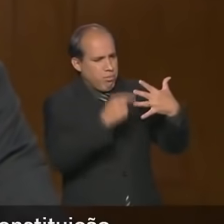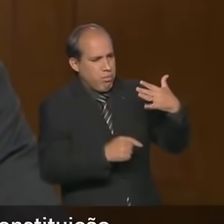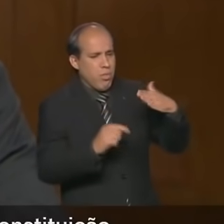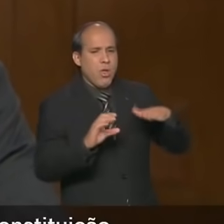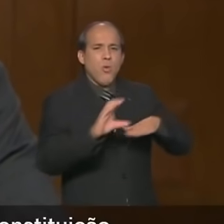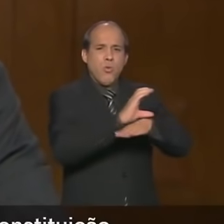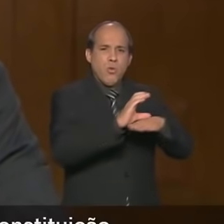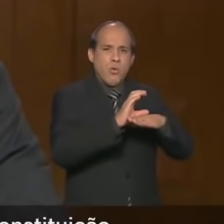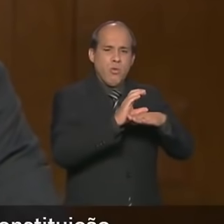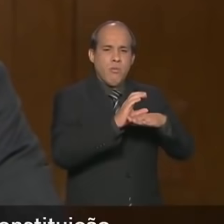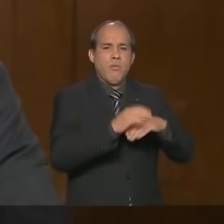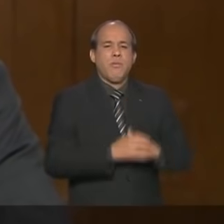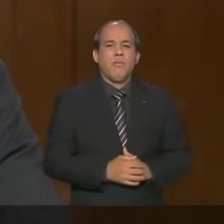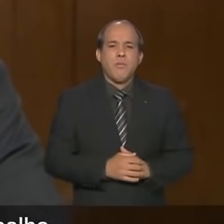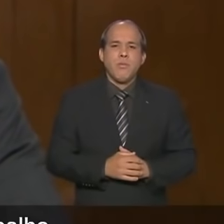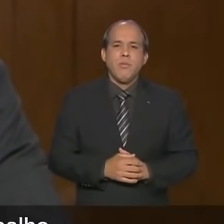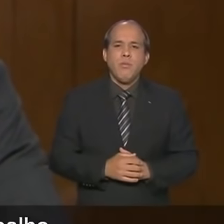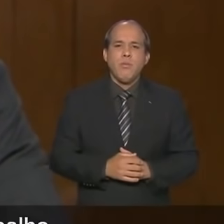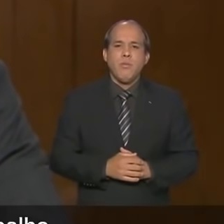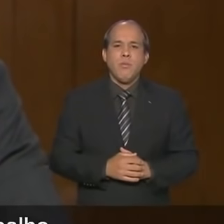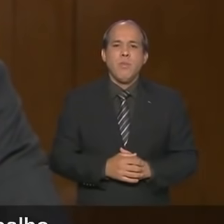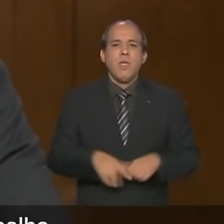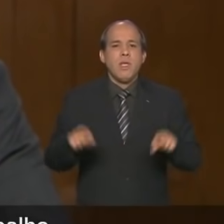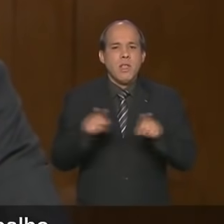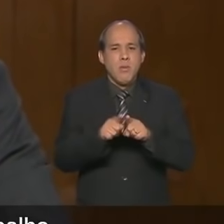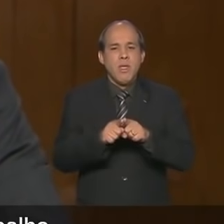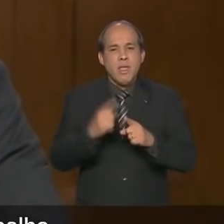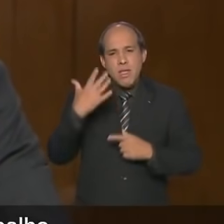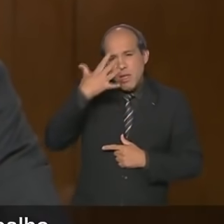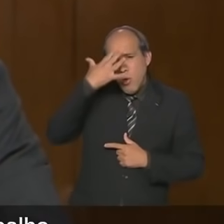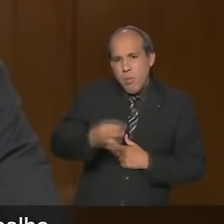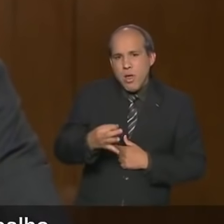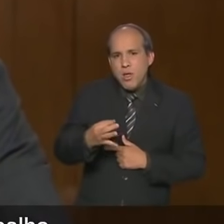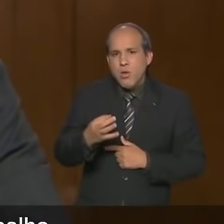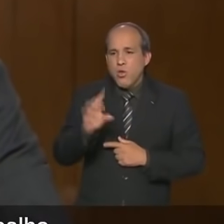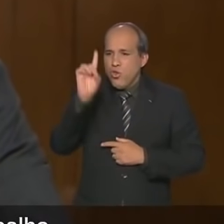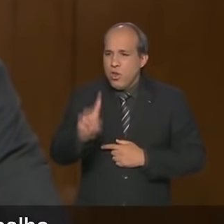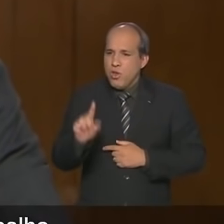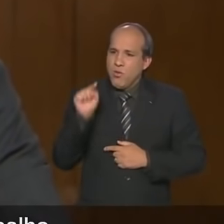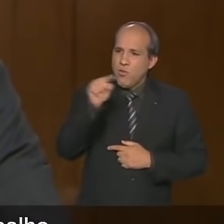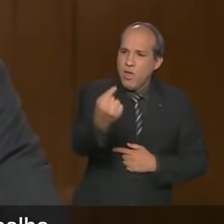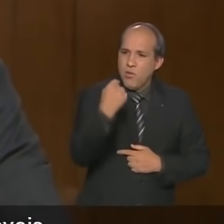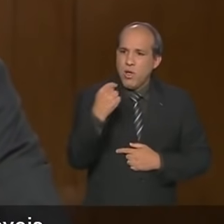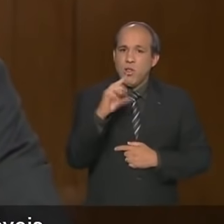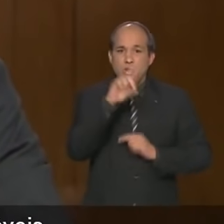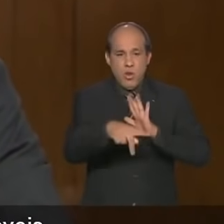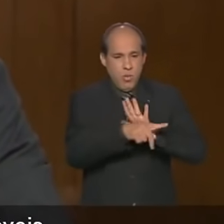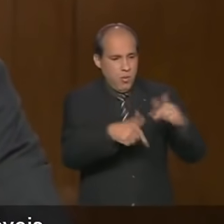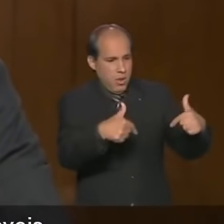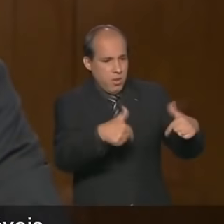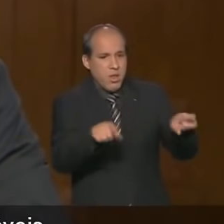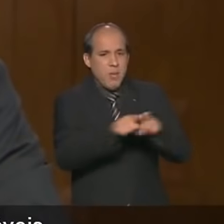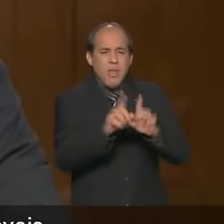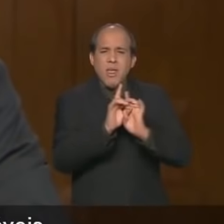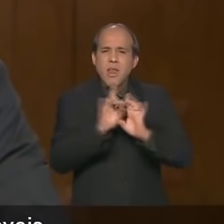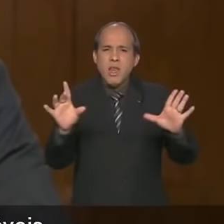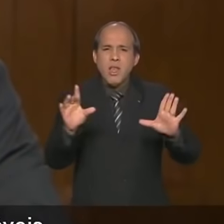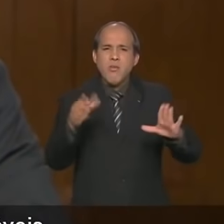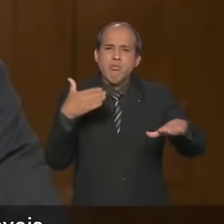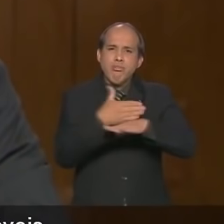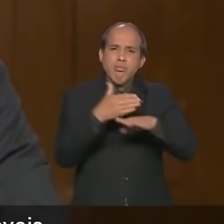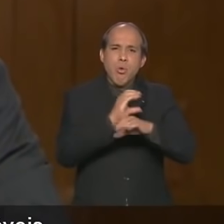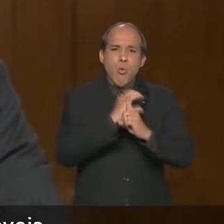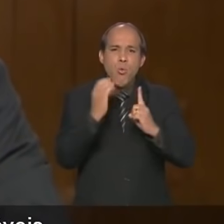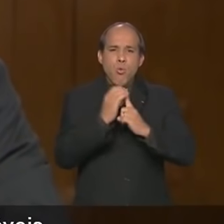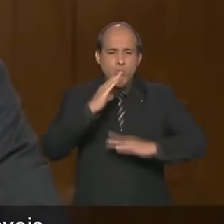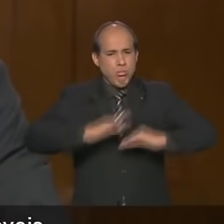quatro linhas da Constituição considera o direito de exigir o direito ao trabalho e o livre exercício de